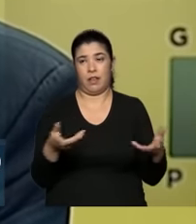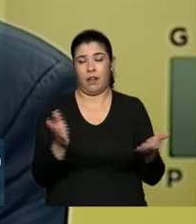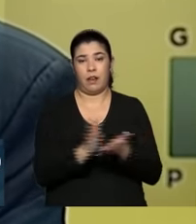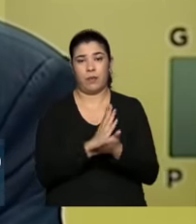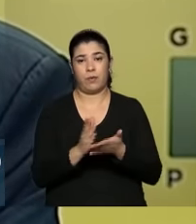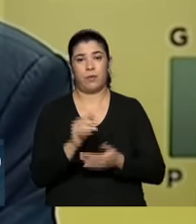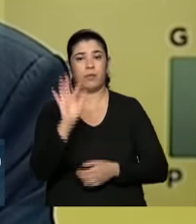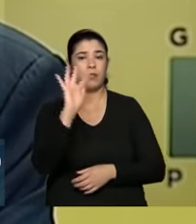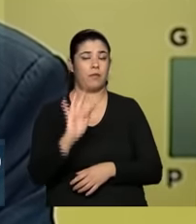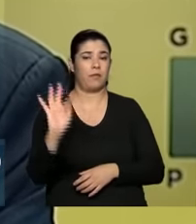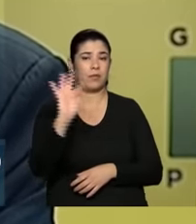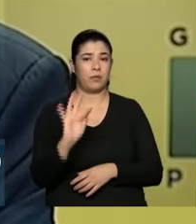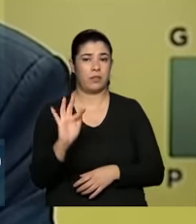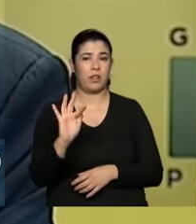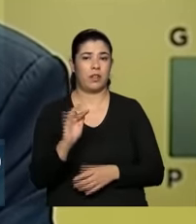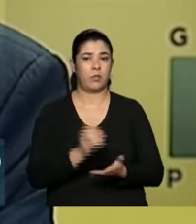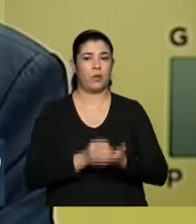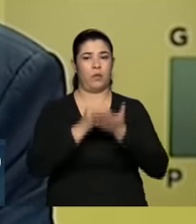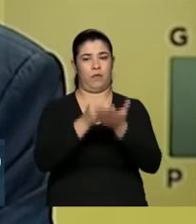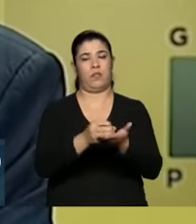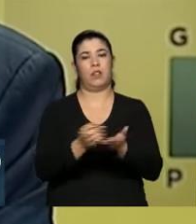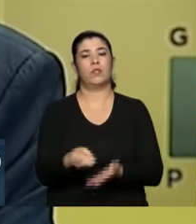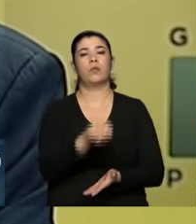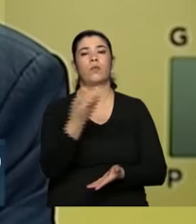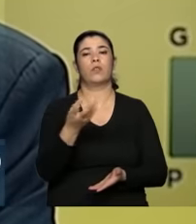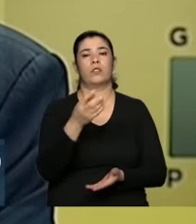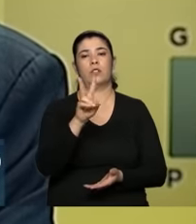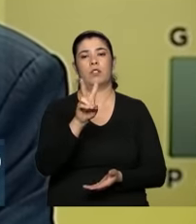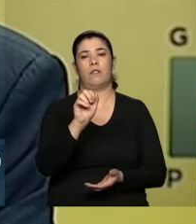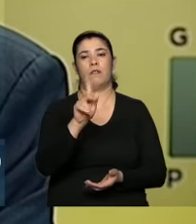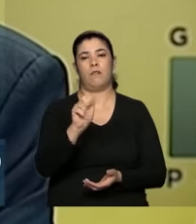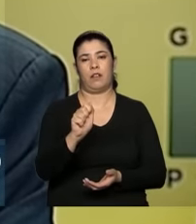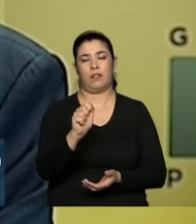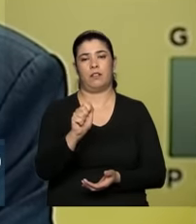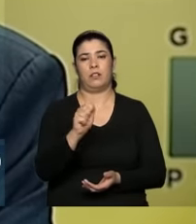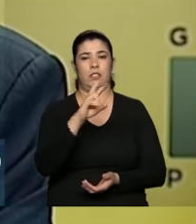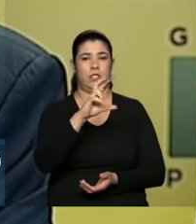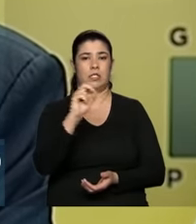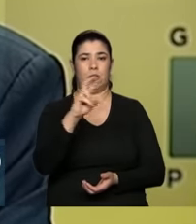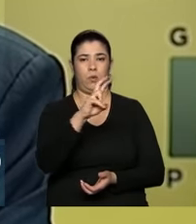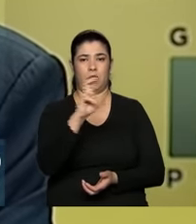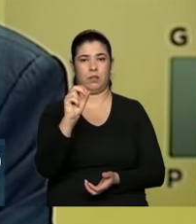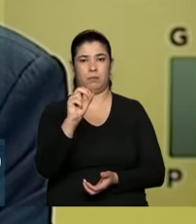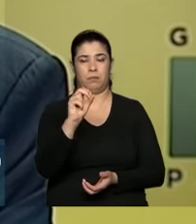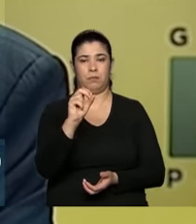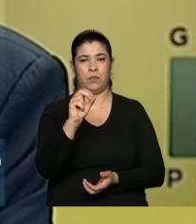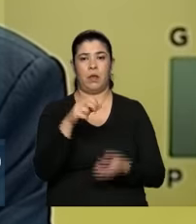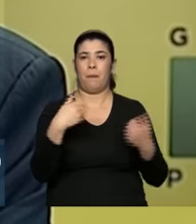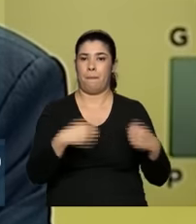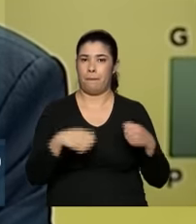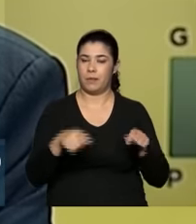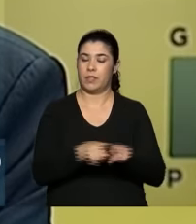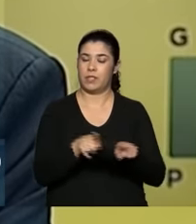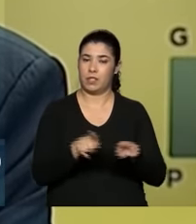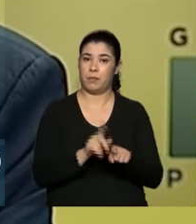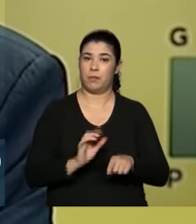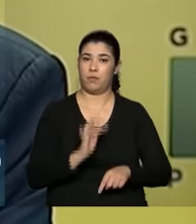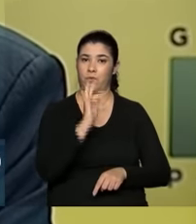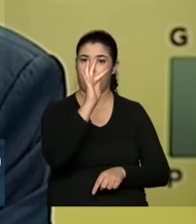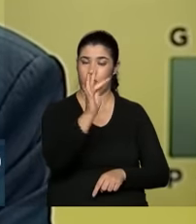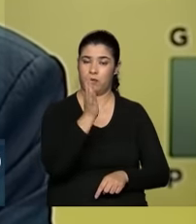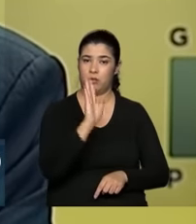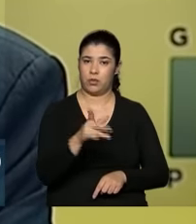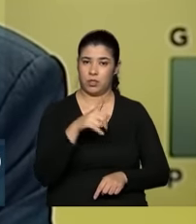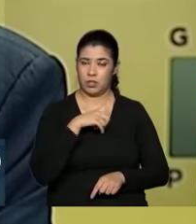das faculdades têm, digamos, 50 vagas então, de alunos. Então, terão que ter 50 vagas de residência médica